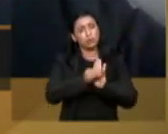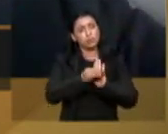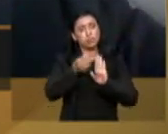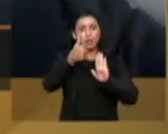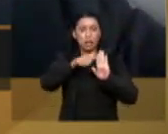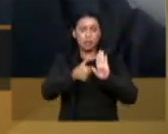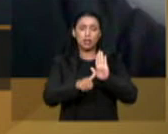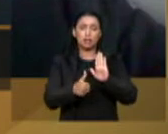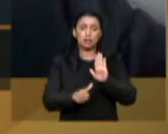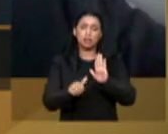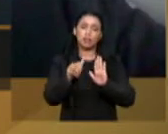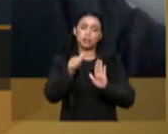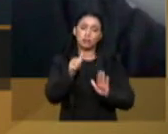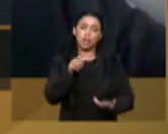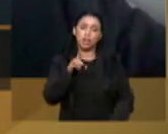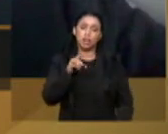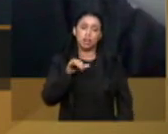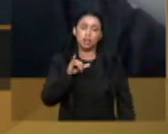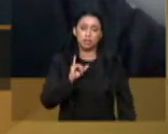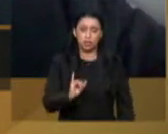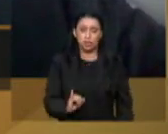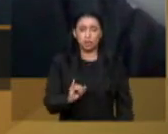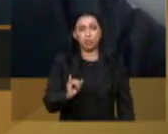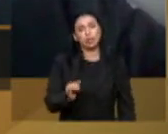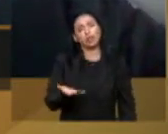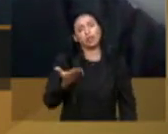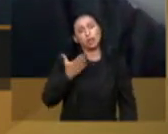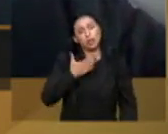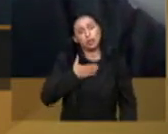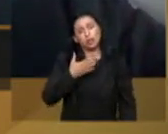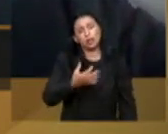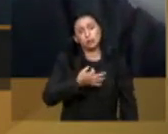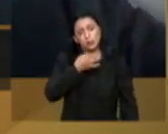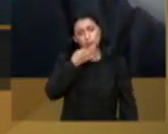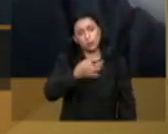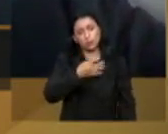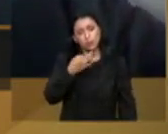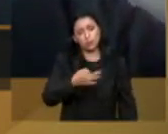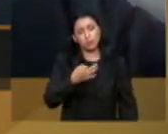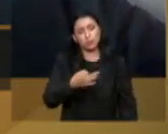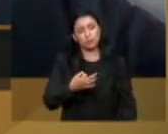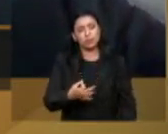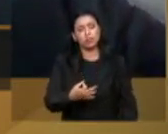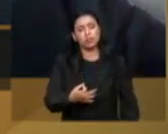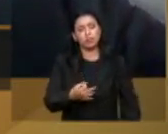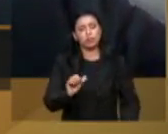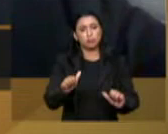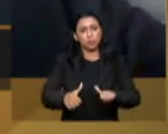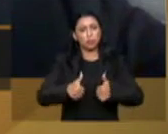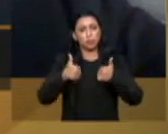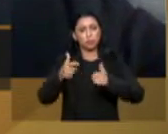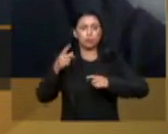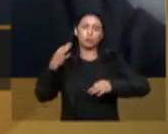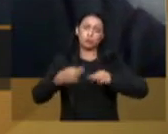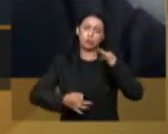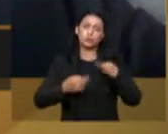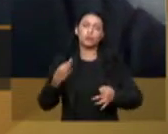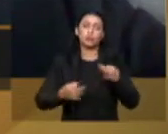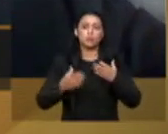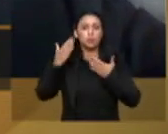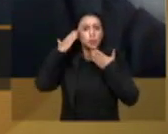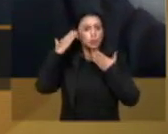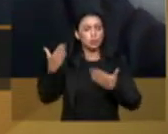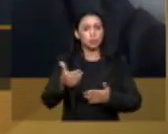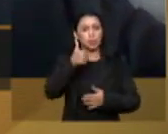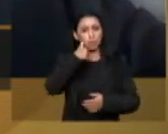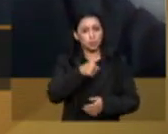exame nessa ADIM, e era essa a contribuição que tínhamos a oferecer para a qualidade e a profundidade desse julgamento. Muito